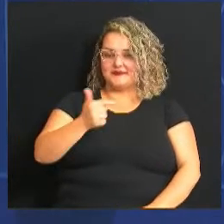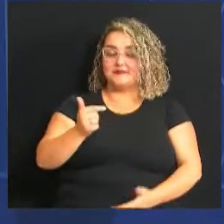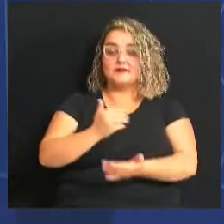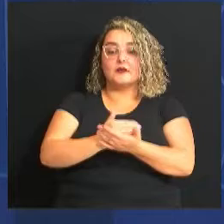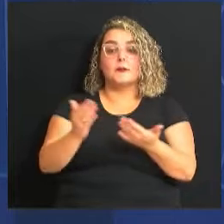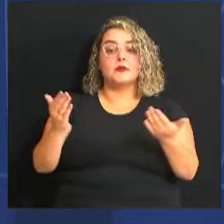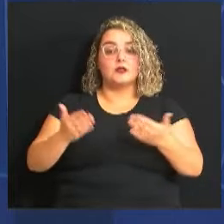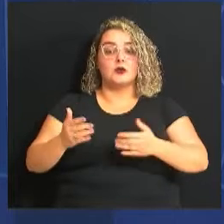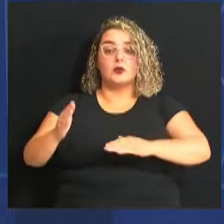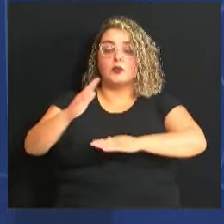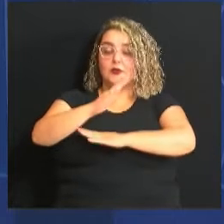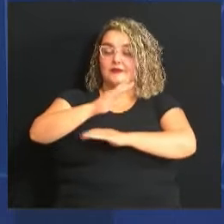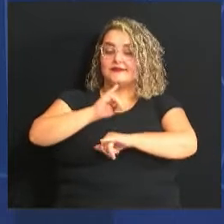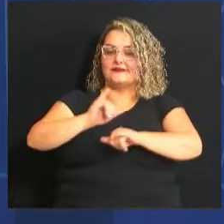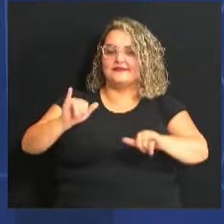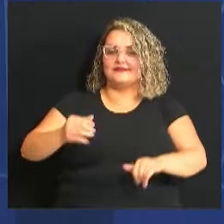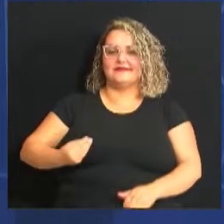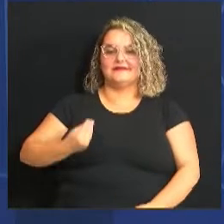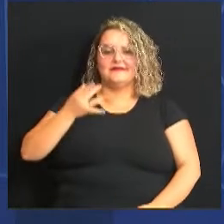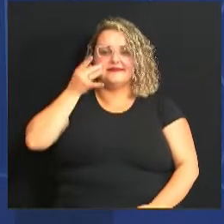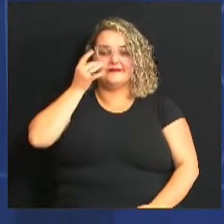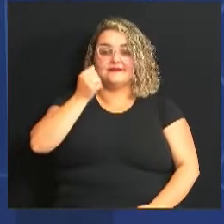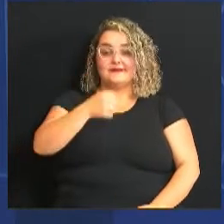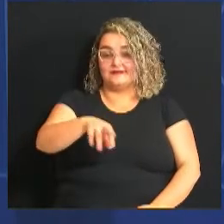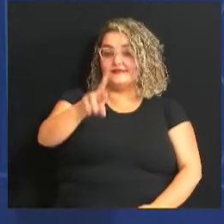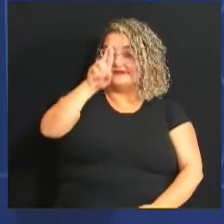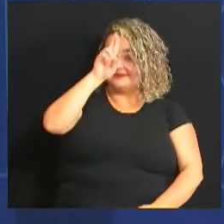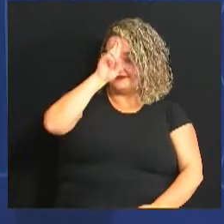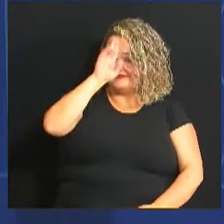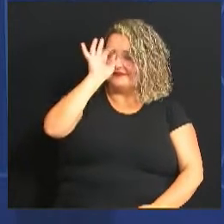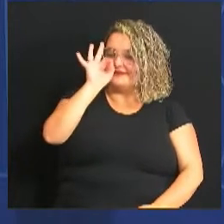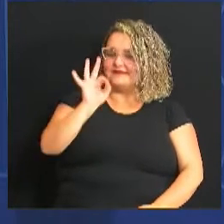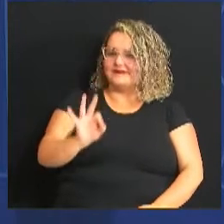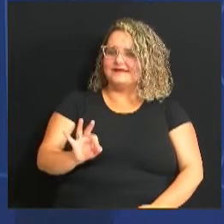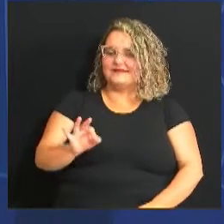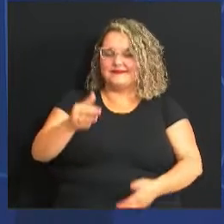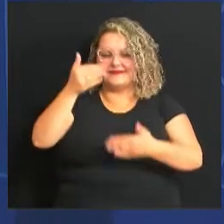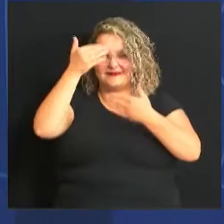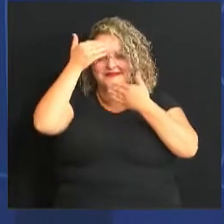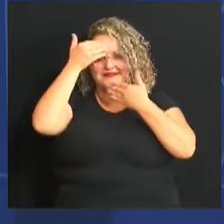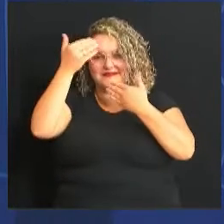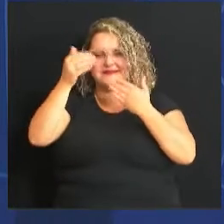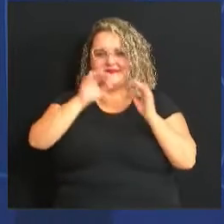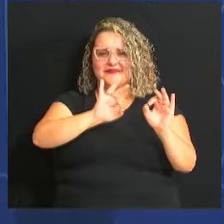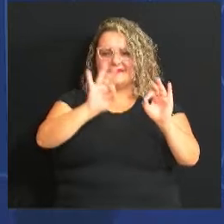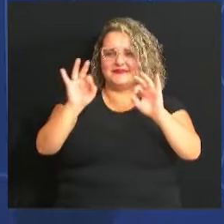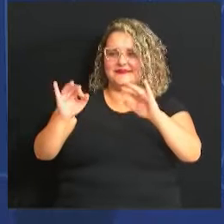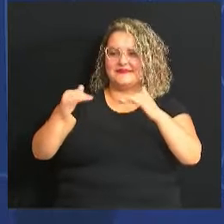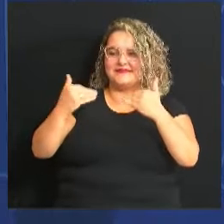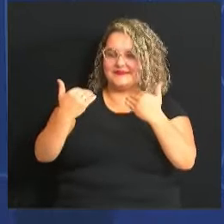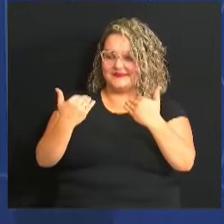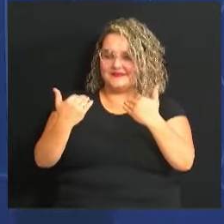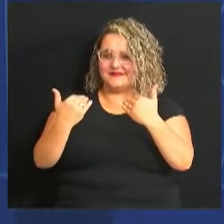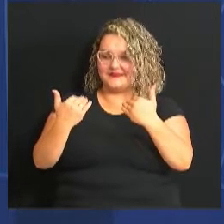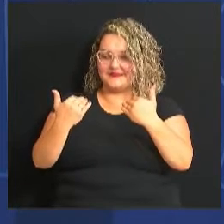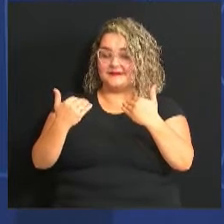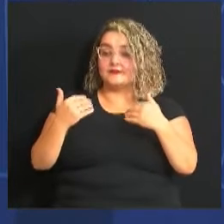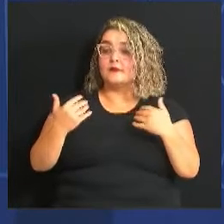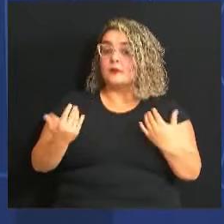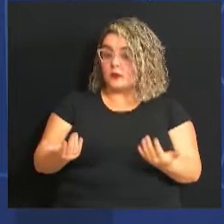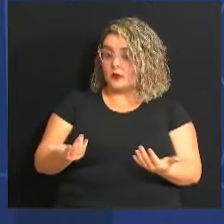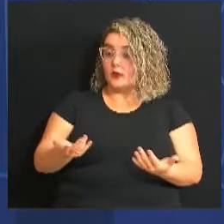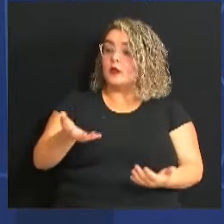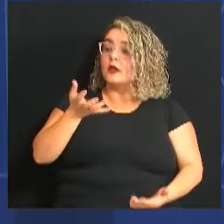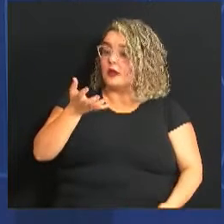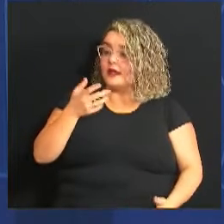Câmara Notícia ao vivo, meio-dia em ponto. Muito obrigado pela sua companhia, pela sua audiência e eu quero a